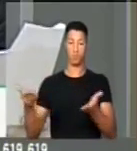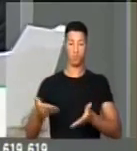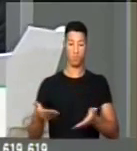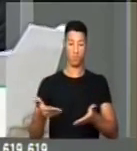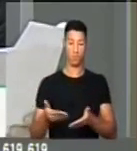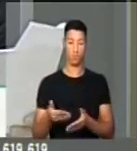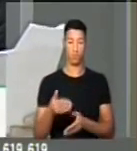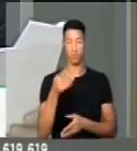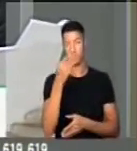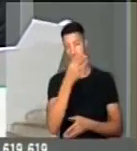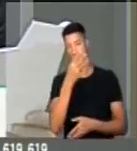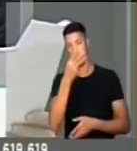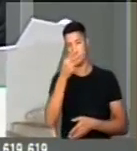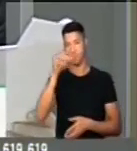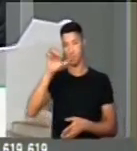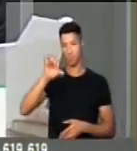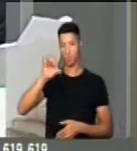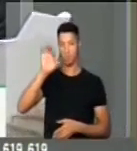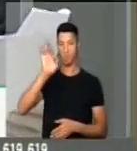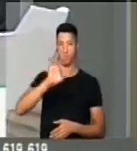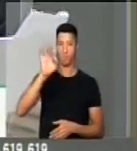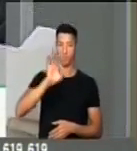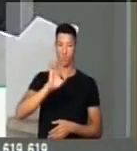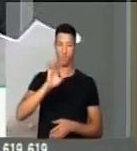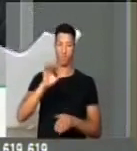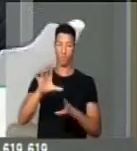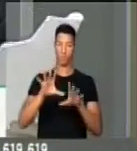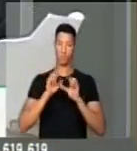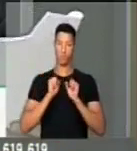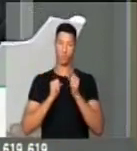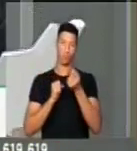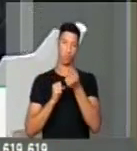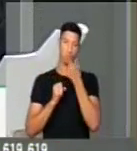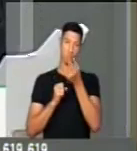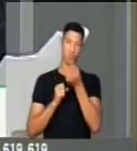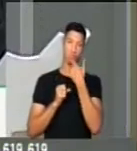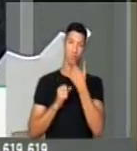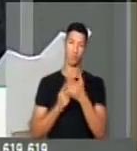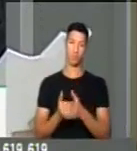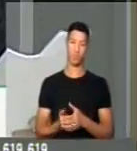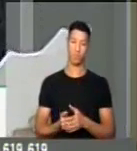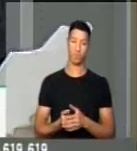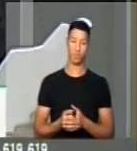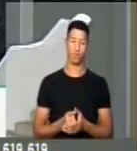agora de 39% na aquisição de medicamentos.